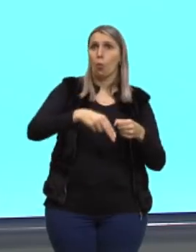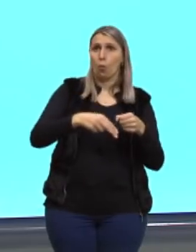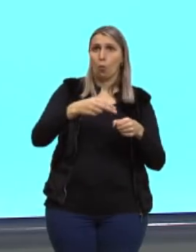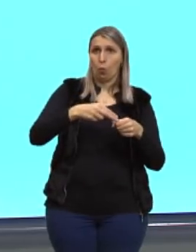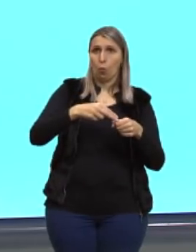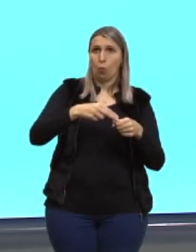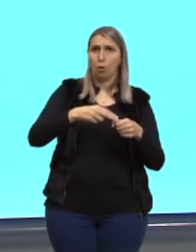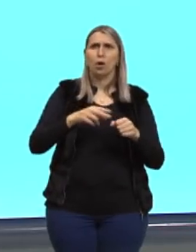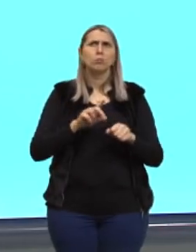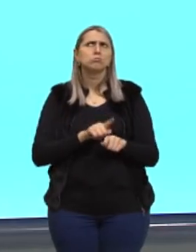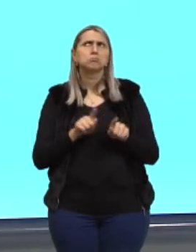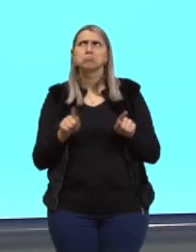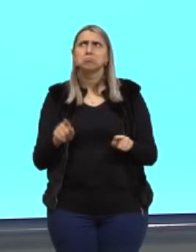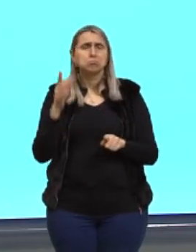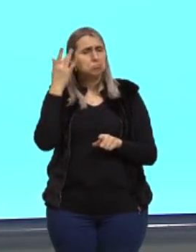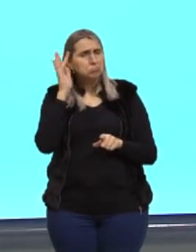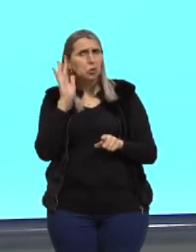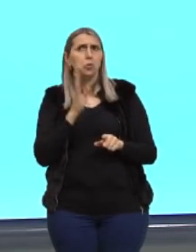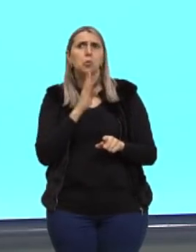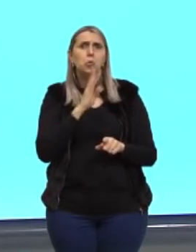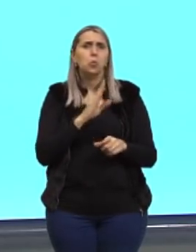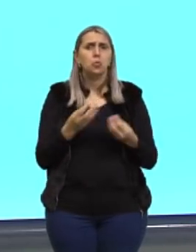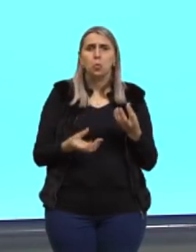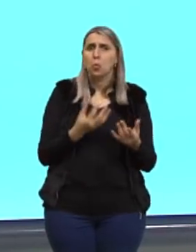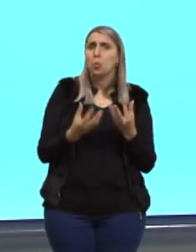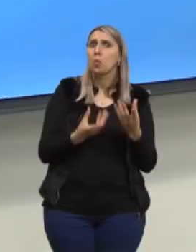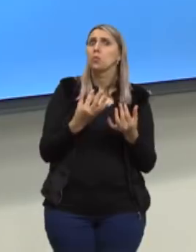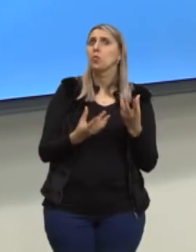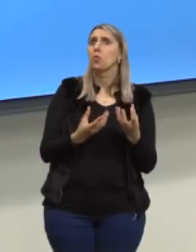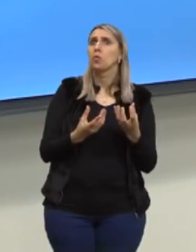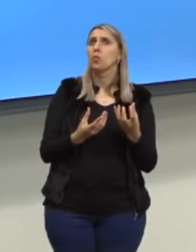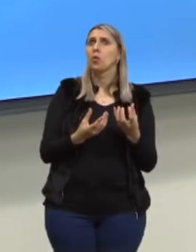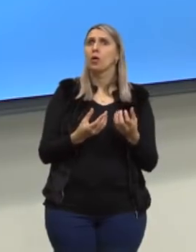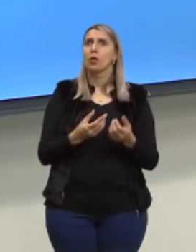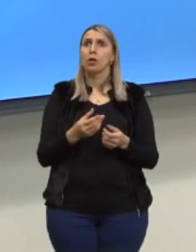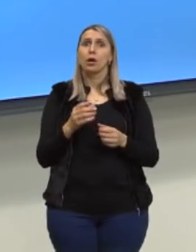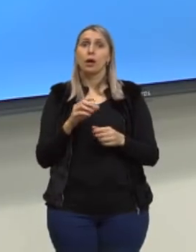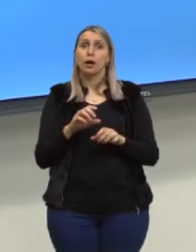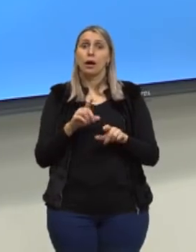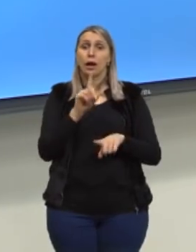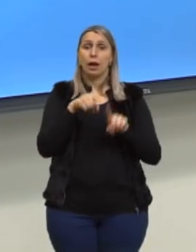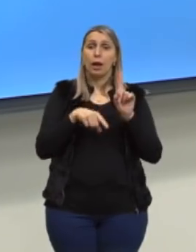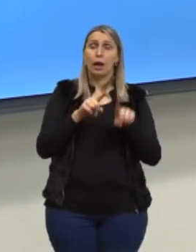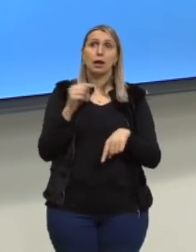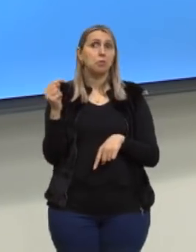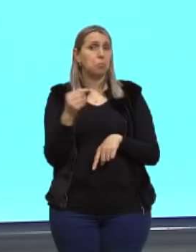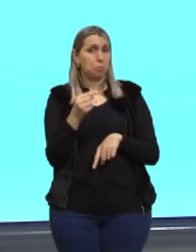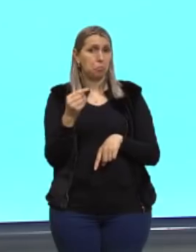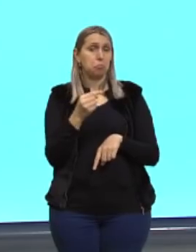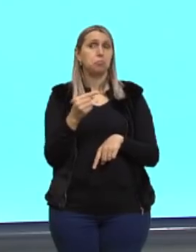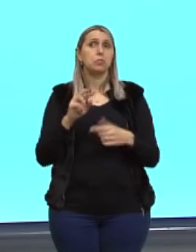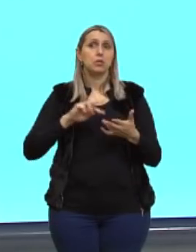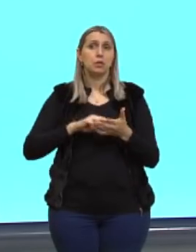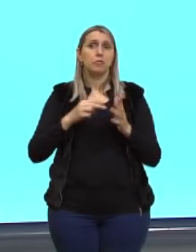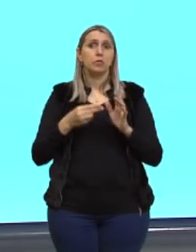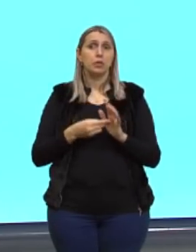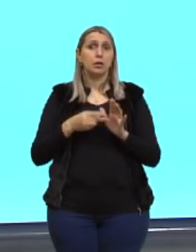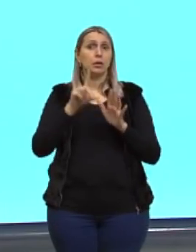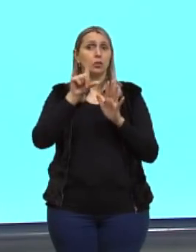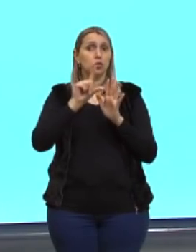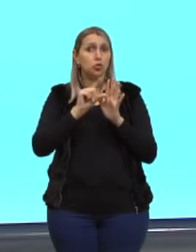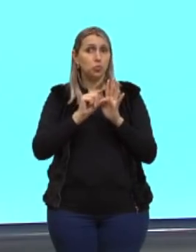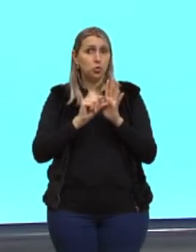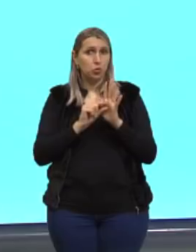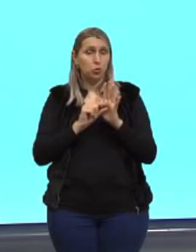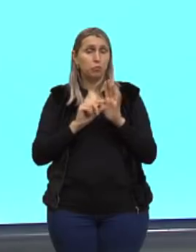mas a professora não sei identificar que é uma combustão primeiro a entalpia negativa cc negativa te dizer que diminuiu a